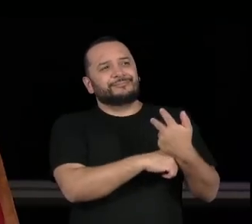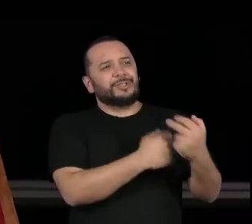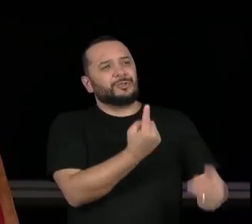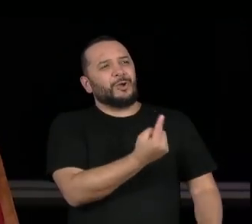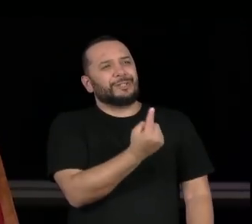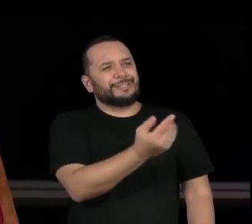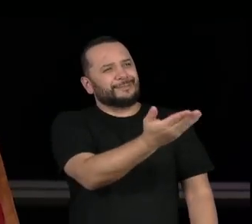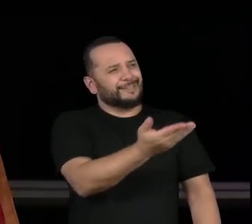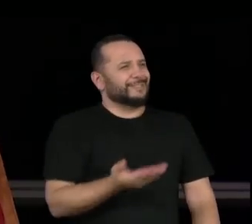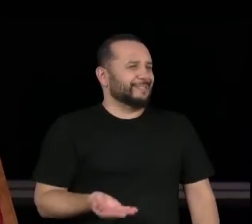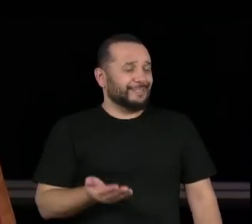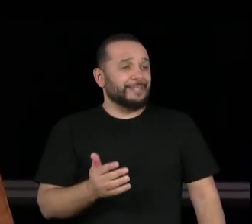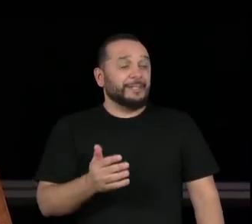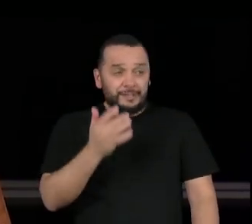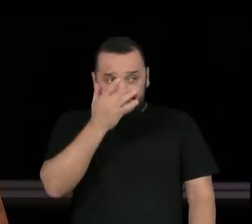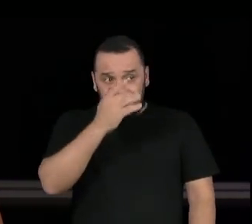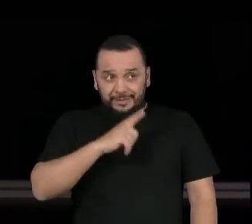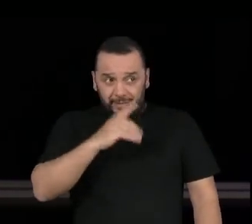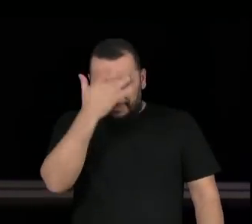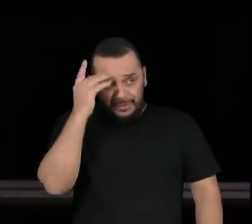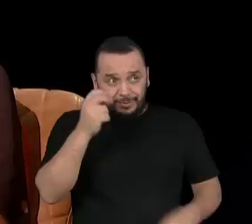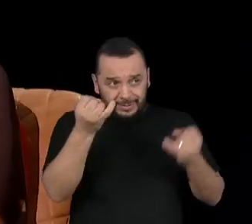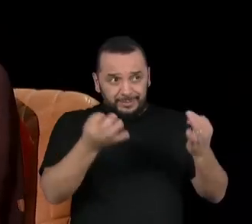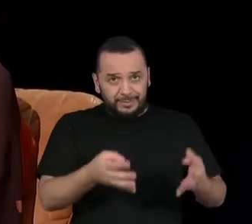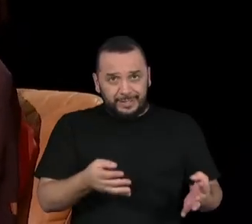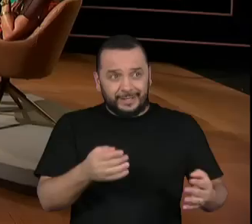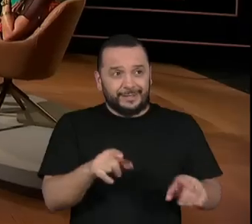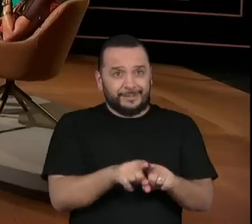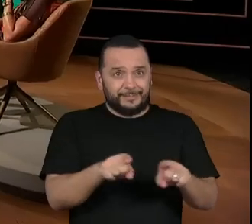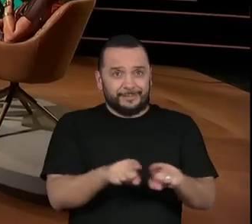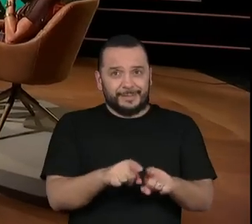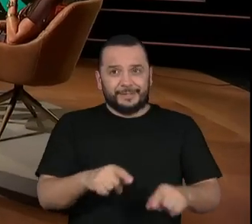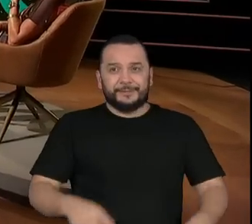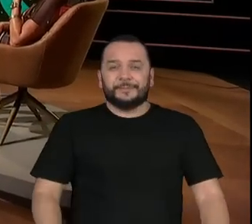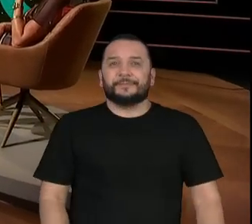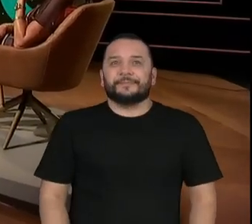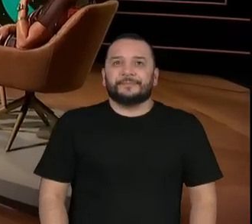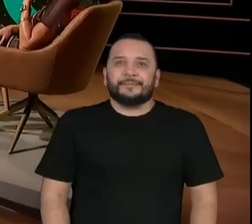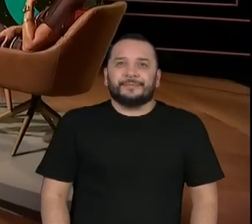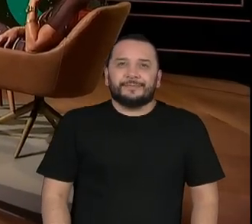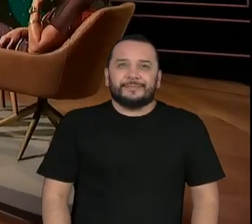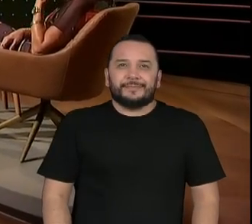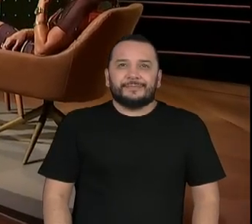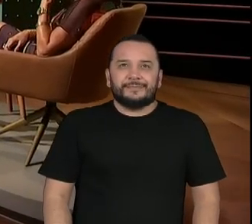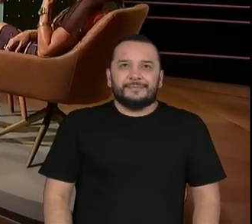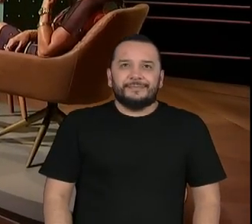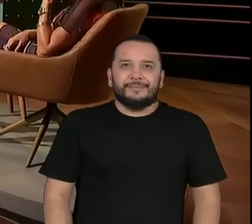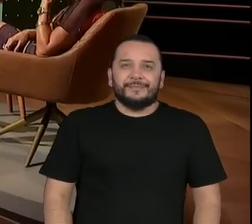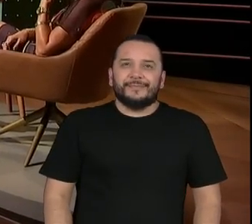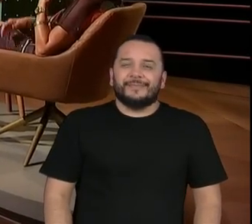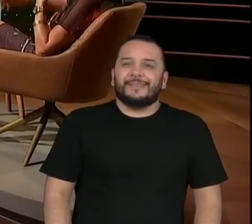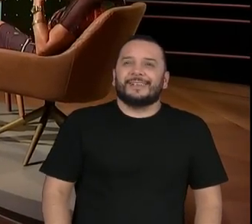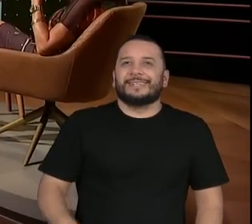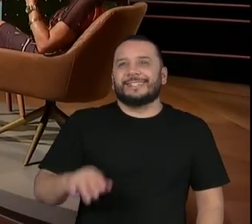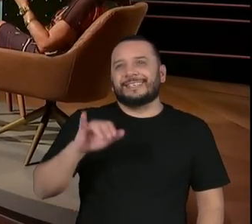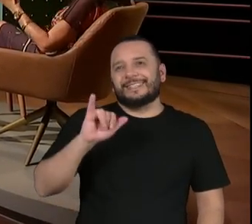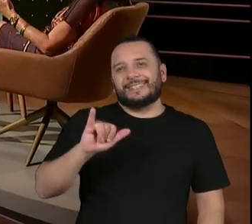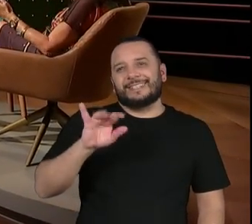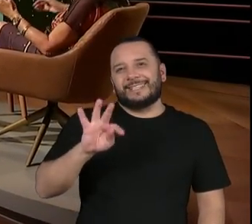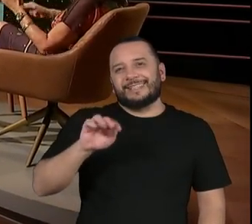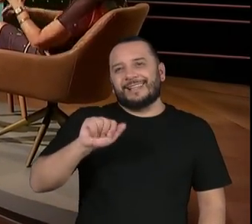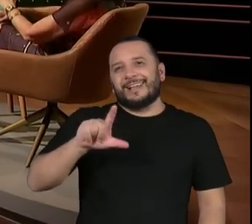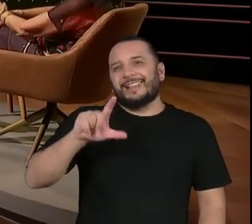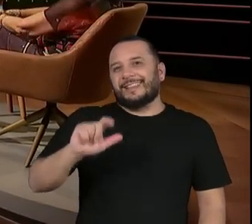de uma pessoa que fala sobre isso também. Ai, não acredito. Itala Nandi é um